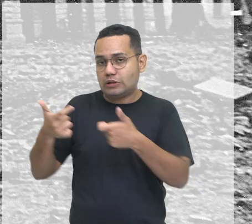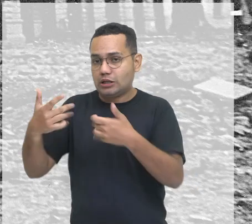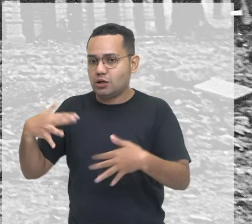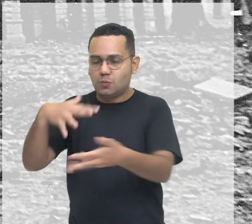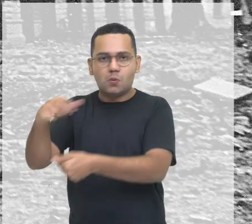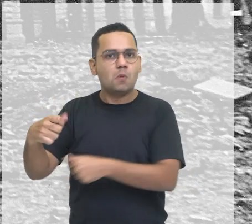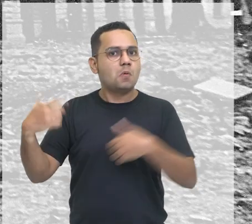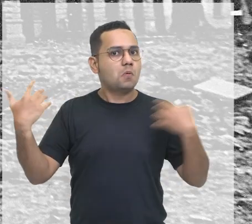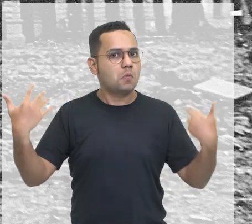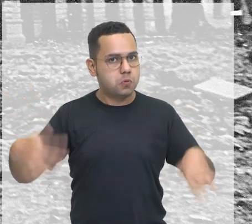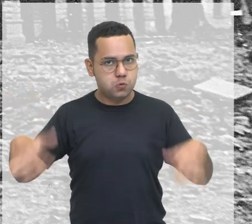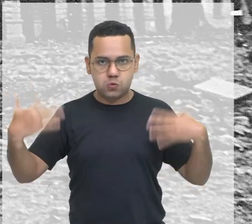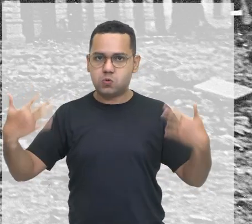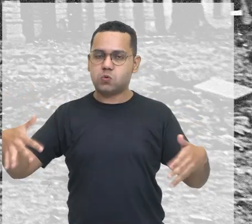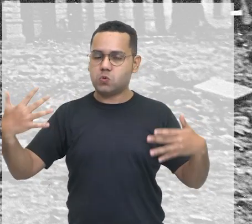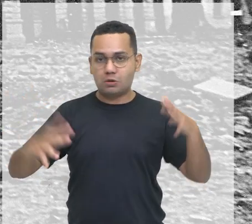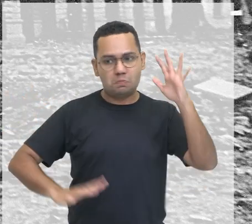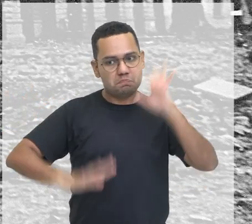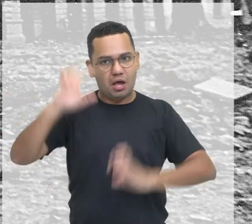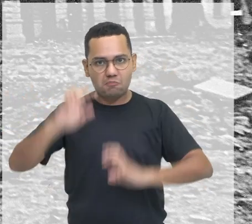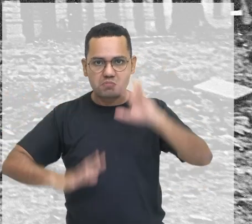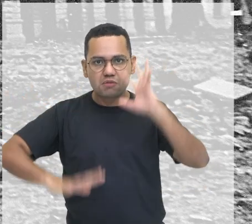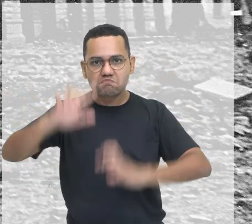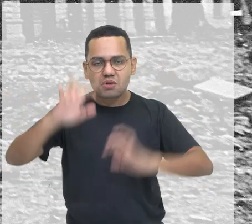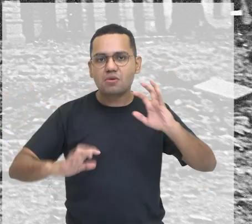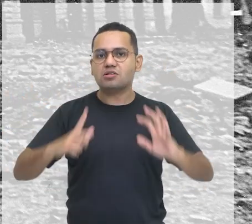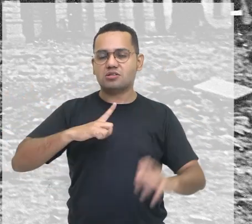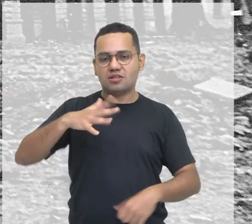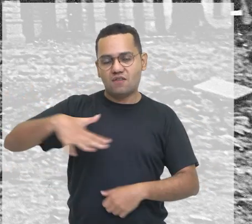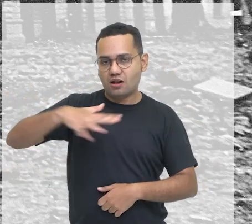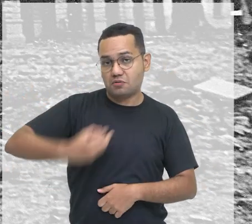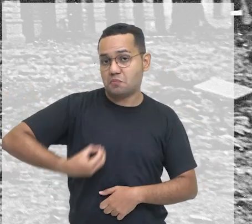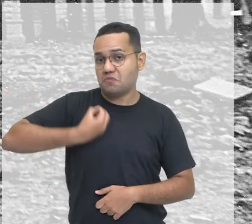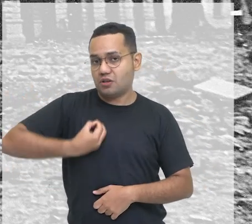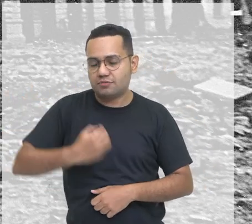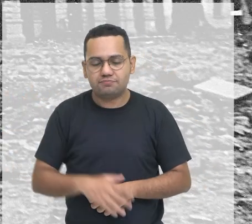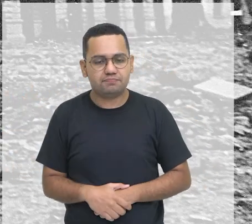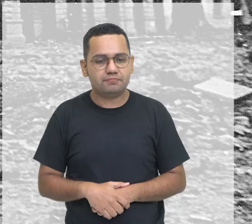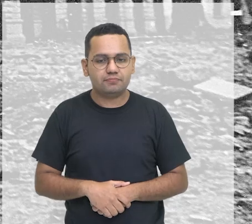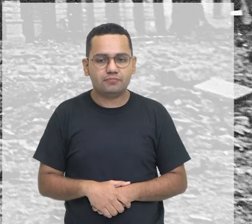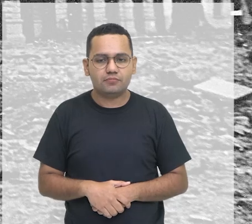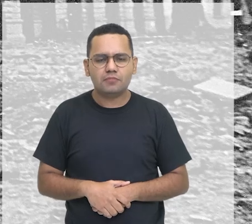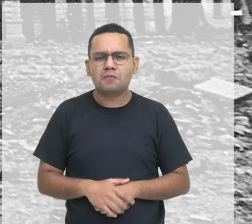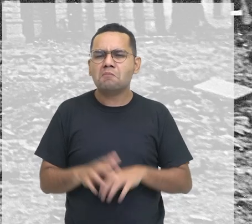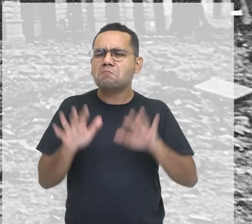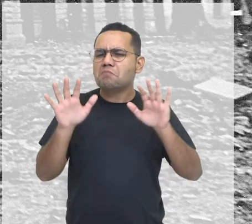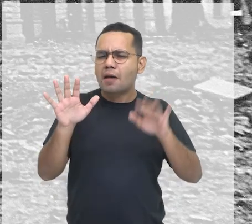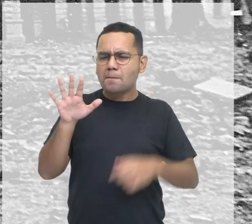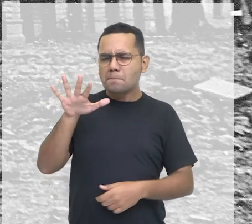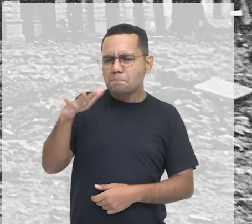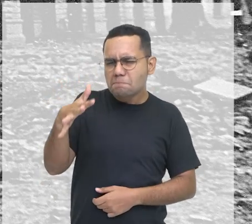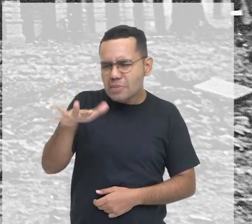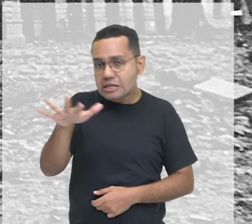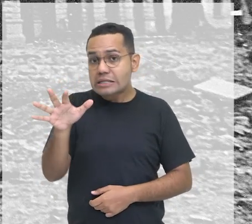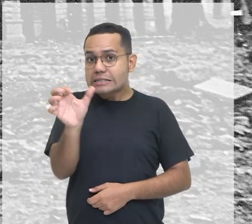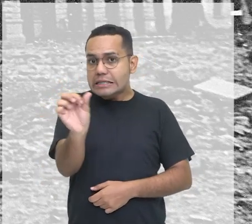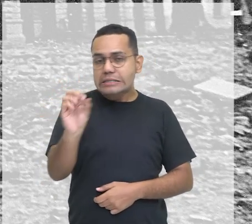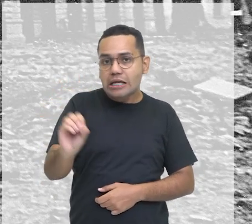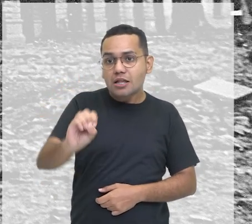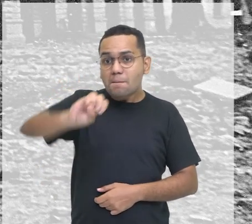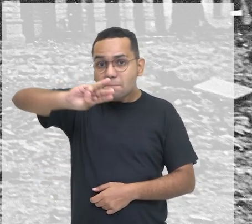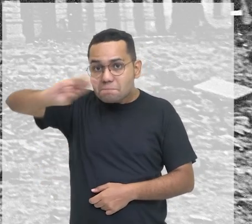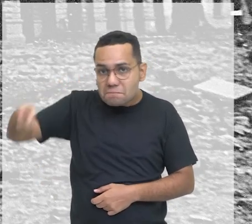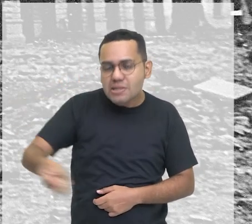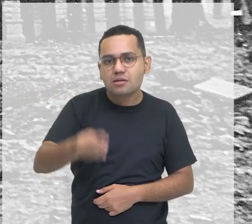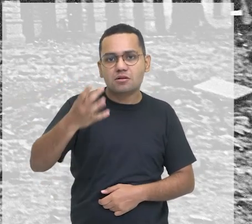da humanidade, o maior conflito que a humanidade já vivenciou. Estima-se, gente, que aproximadamente 60 milhões